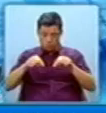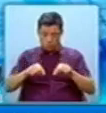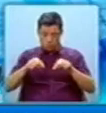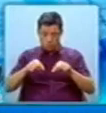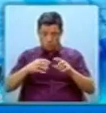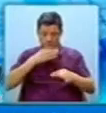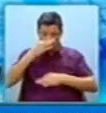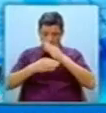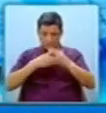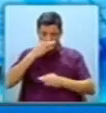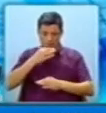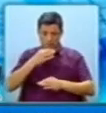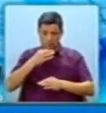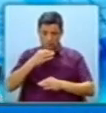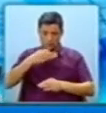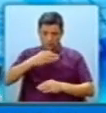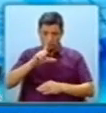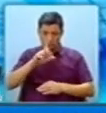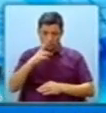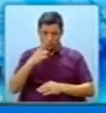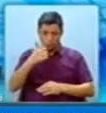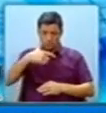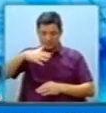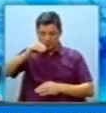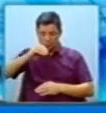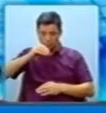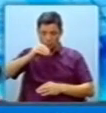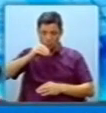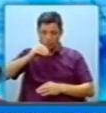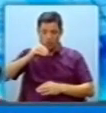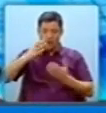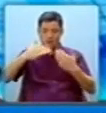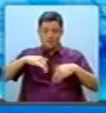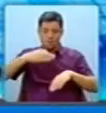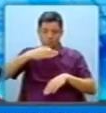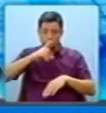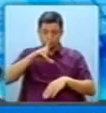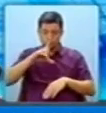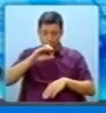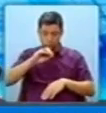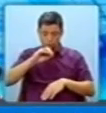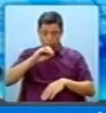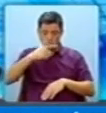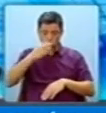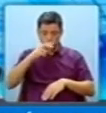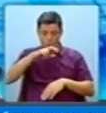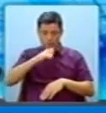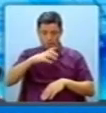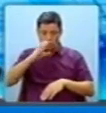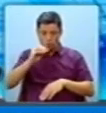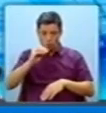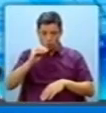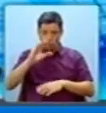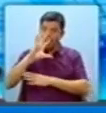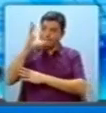falar também, não de Plutão, mas de plutónio. Plutão é já a seguir, mas vamos primeiro ao plutónio. O plutónio nós conhecemos muito bem, é um elemento químico